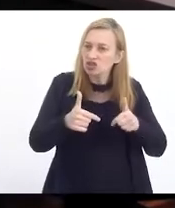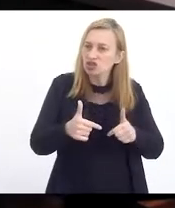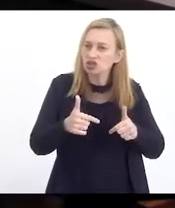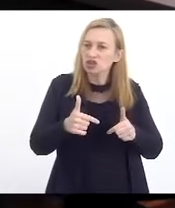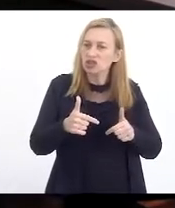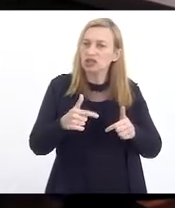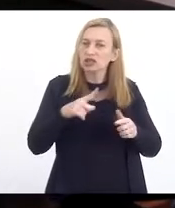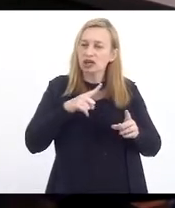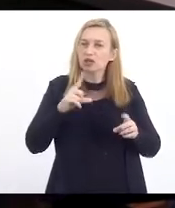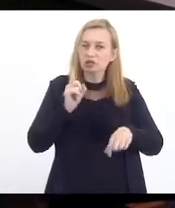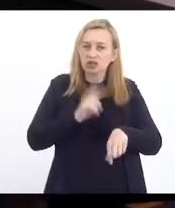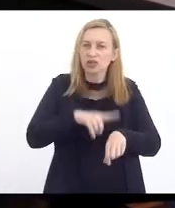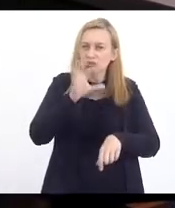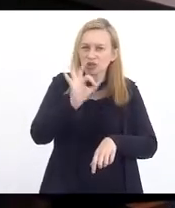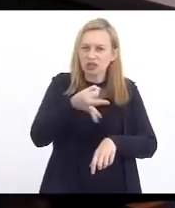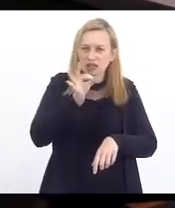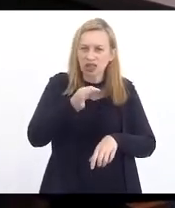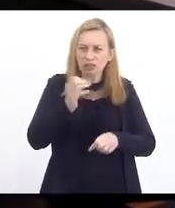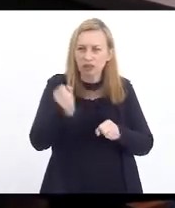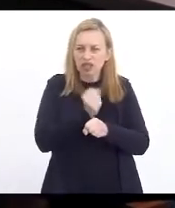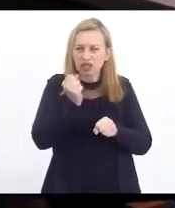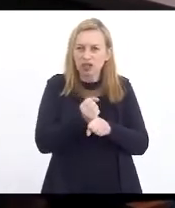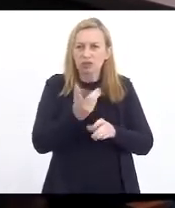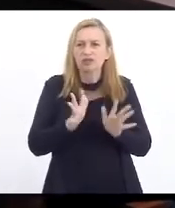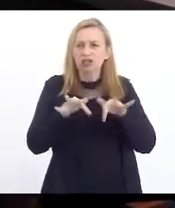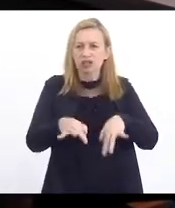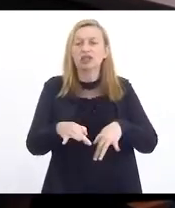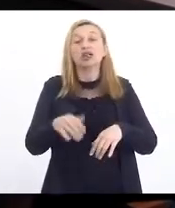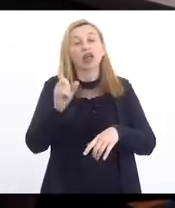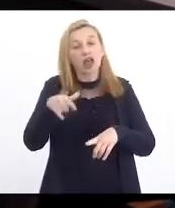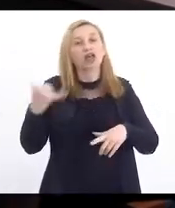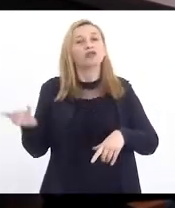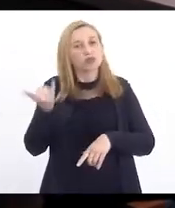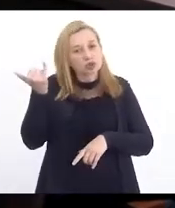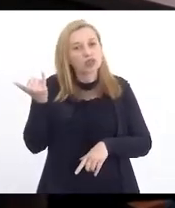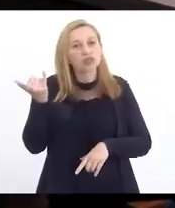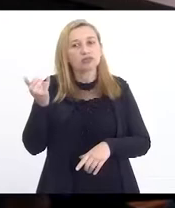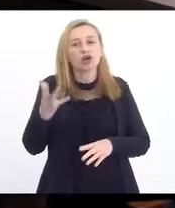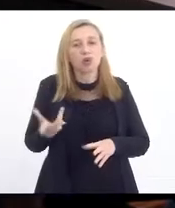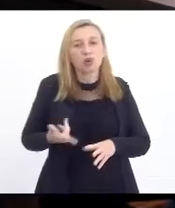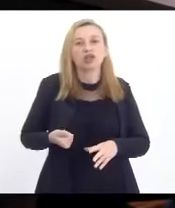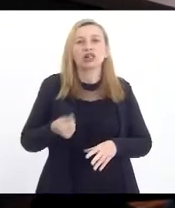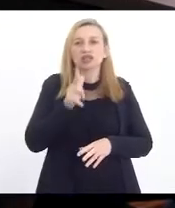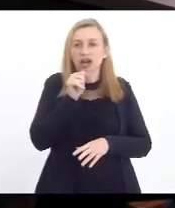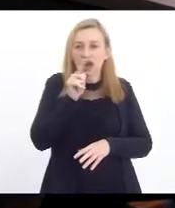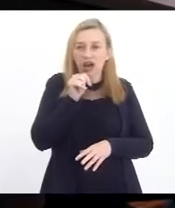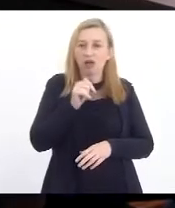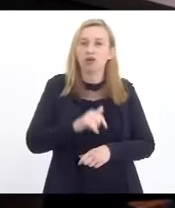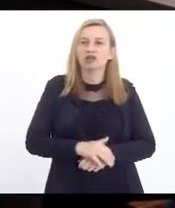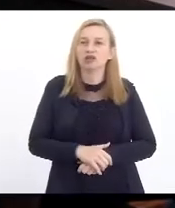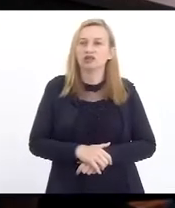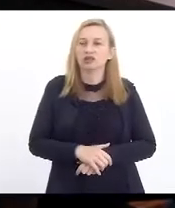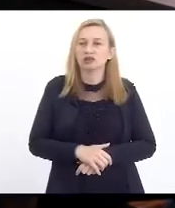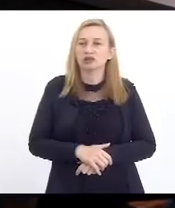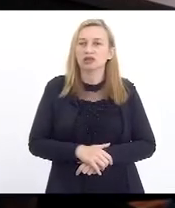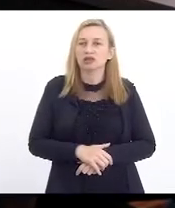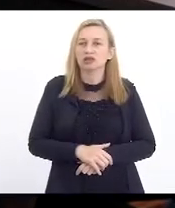meta de prazo para essas obras serem executadas, porque elas são muito importantes para a qualidade da água captada na